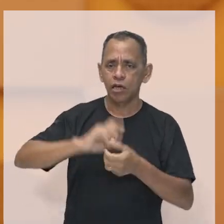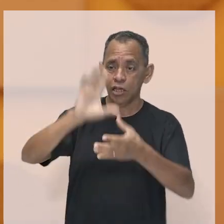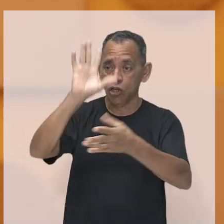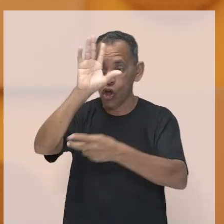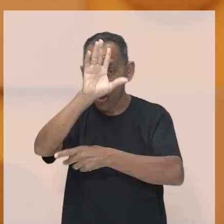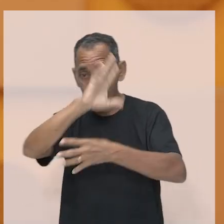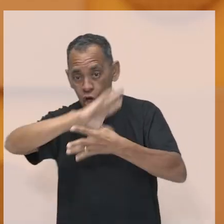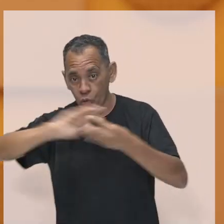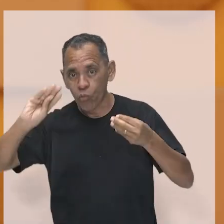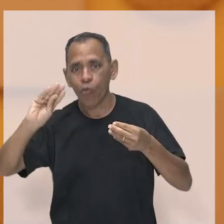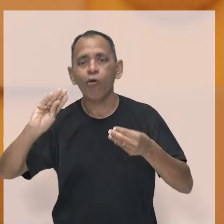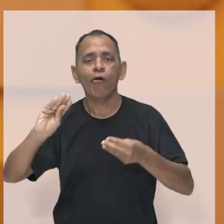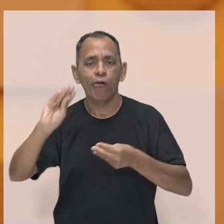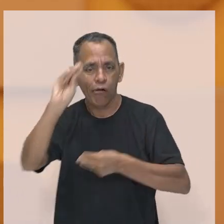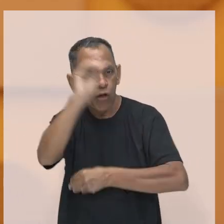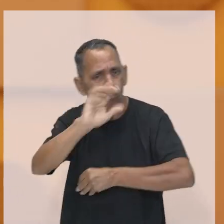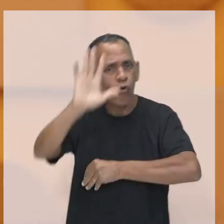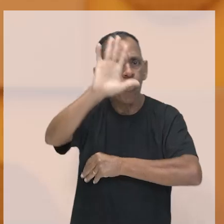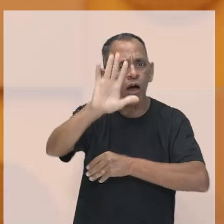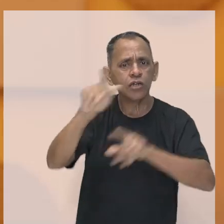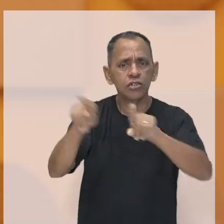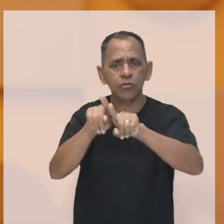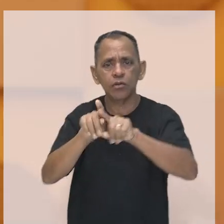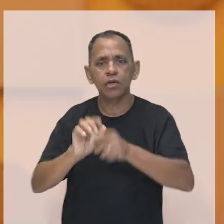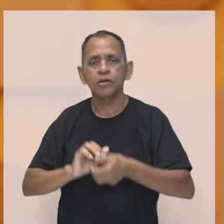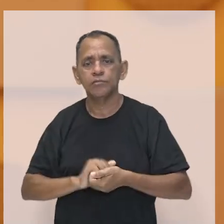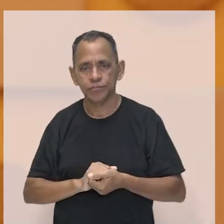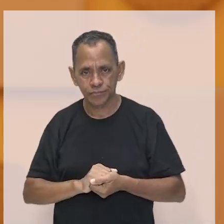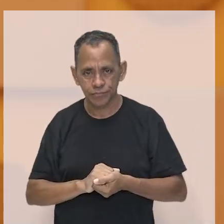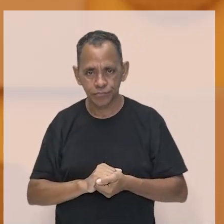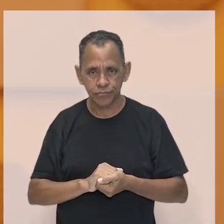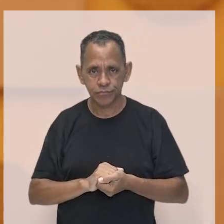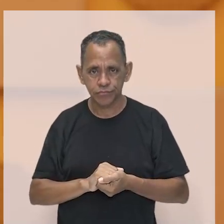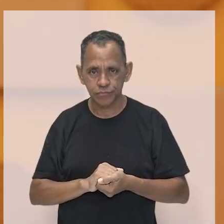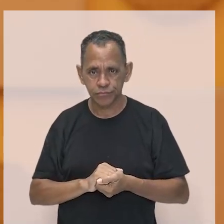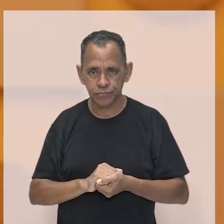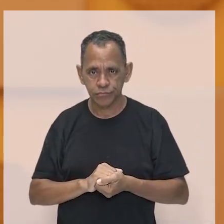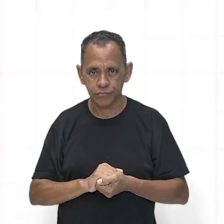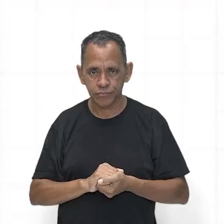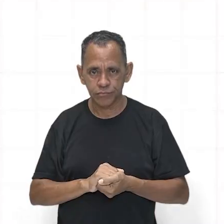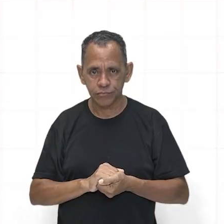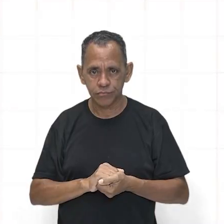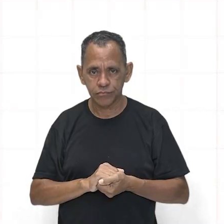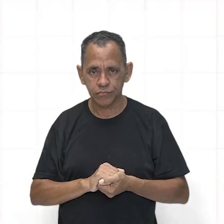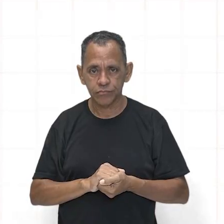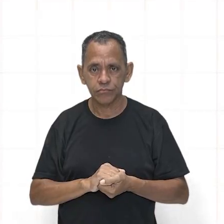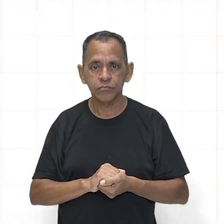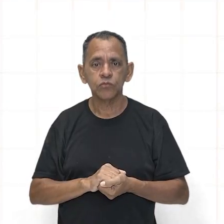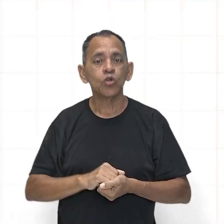território nacional. Então, quais são as consequências da proclamação da República? Vamos a elas.